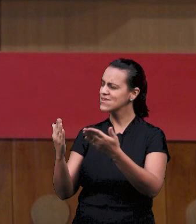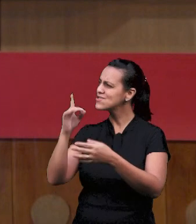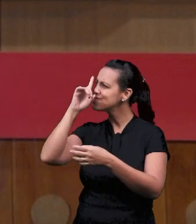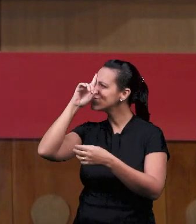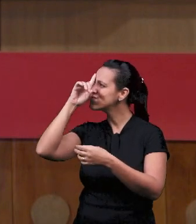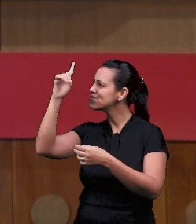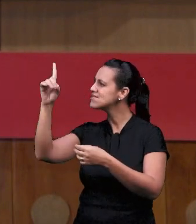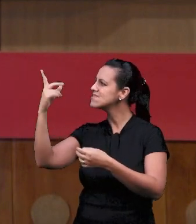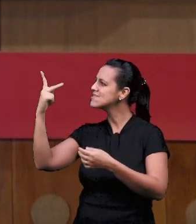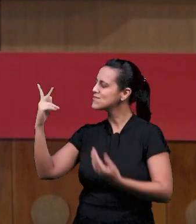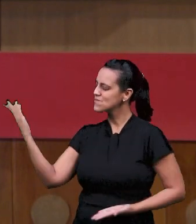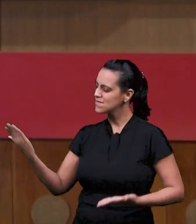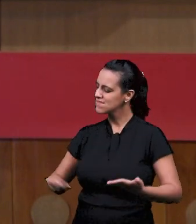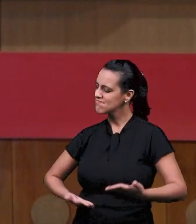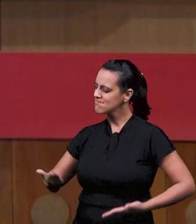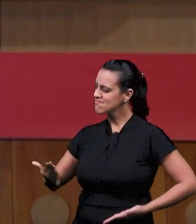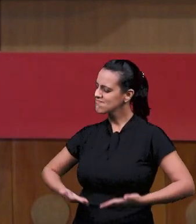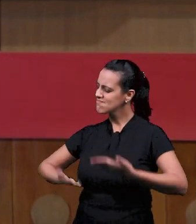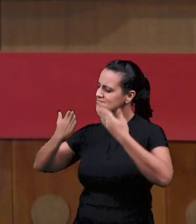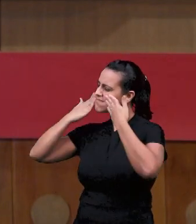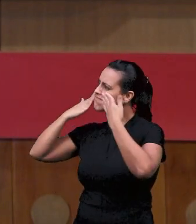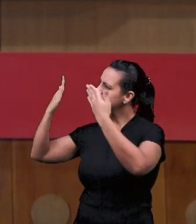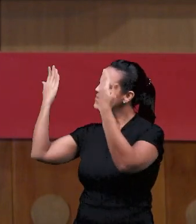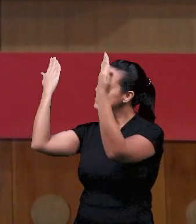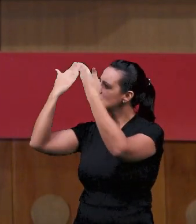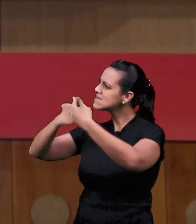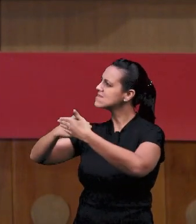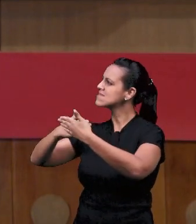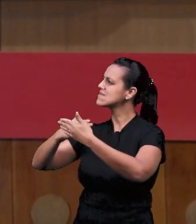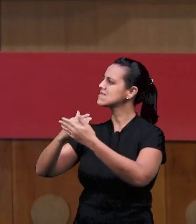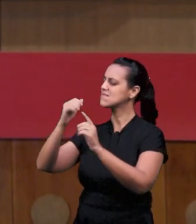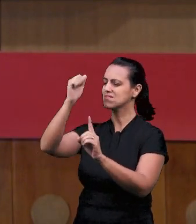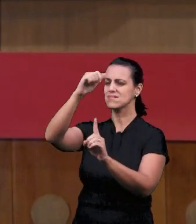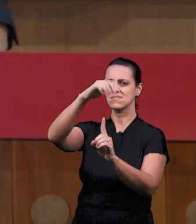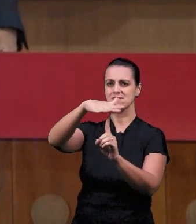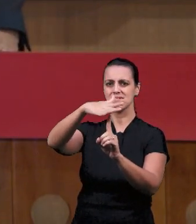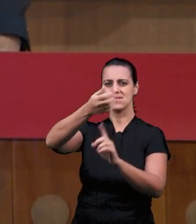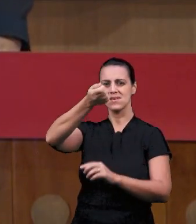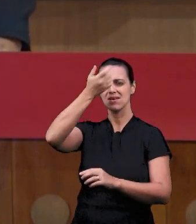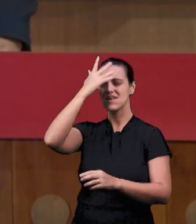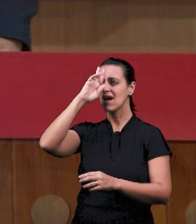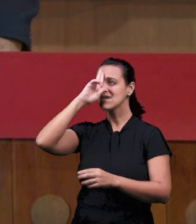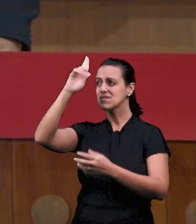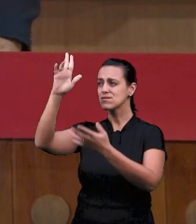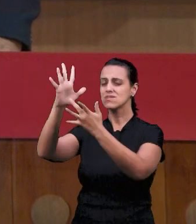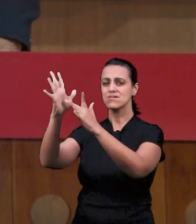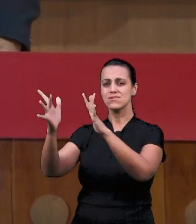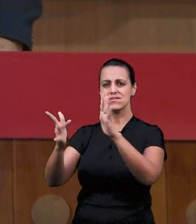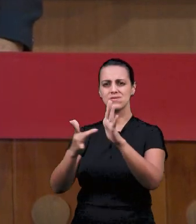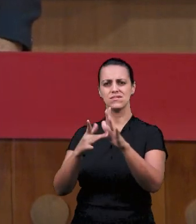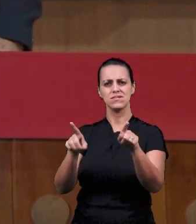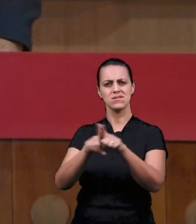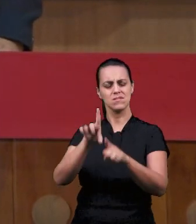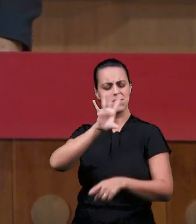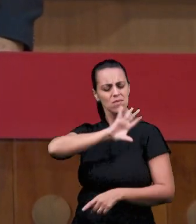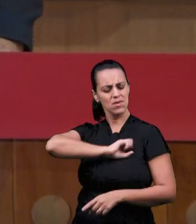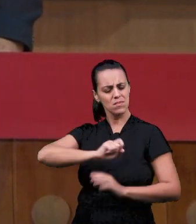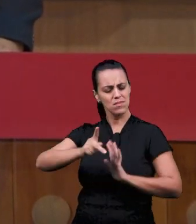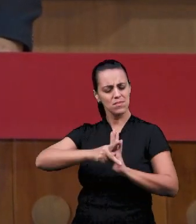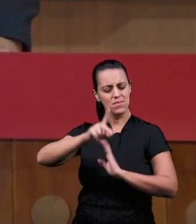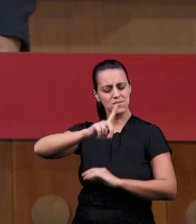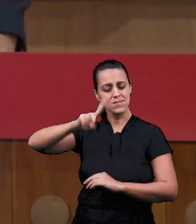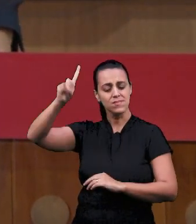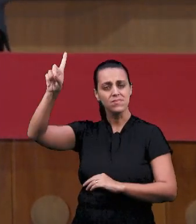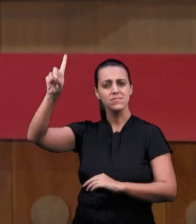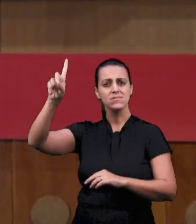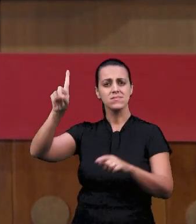tua presença, e em teu grande nome dizemos a graça do Senhor Jesus, o amor de Deus